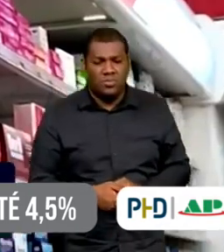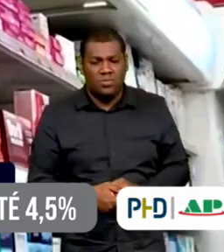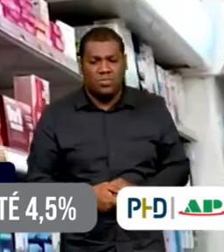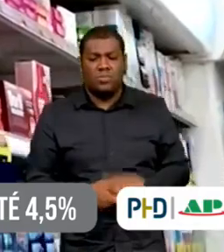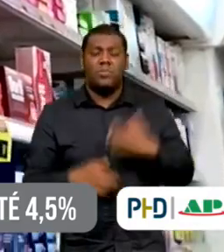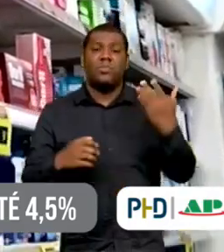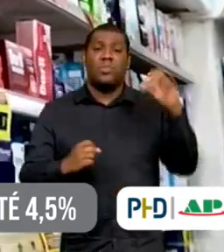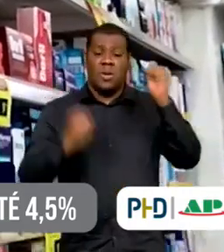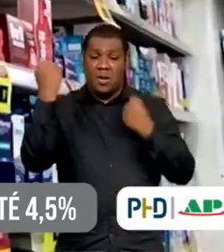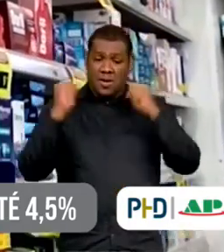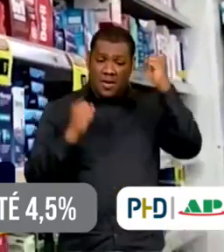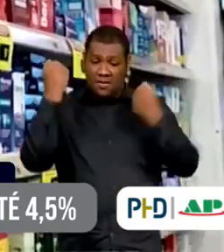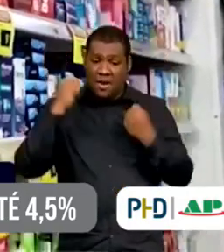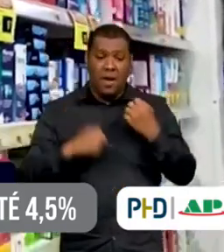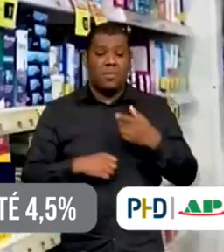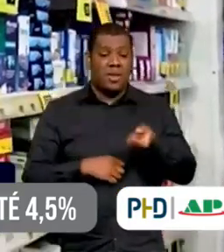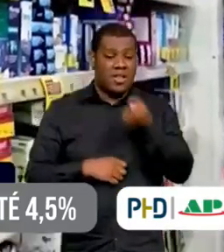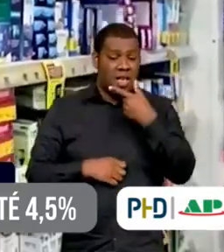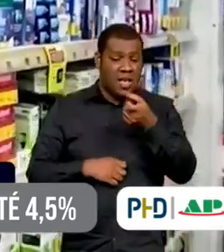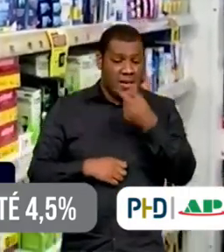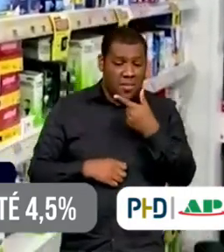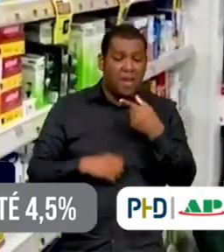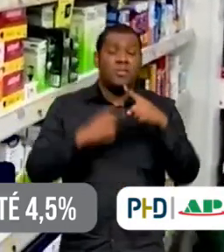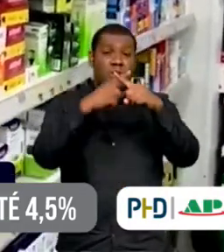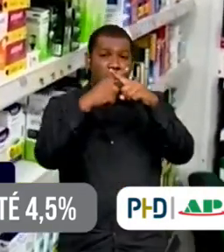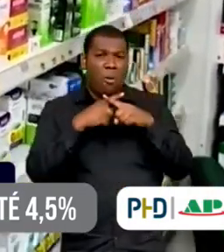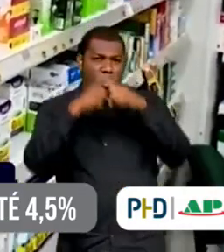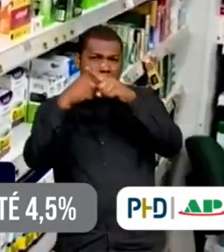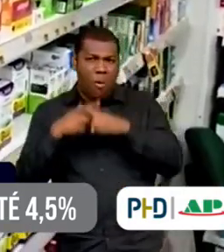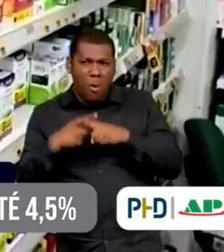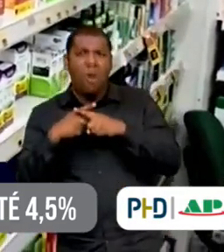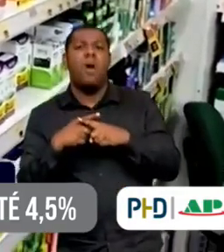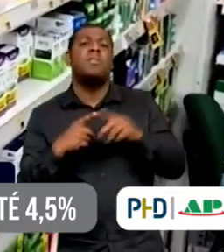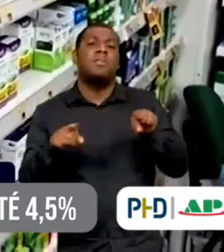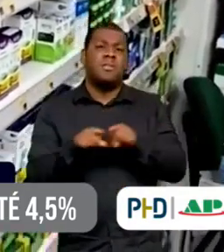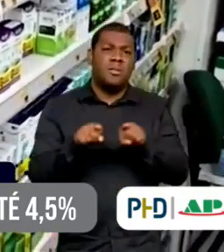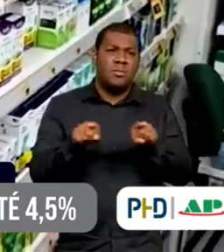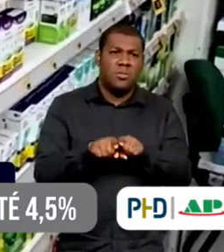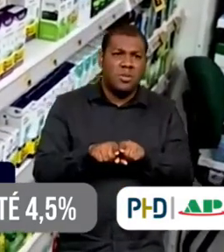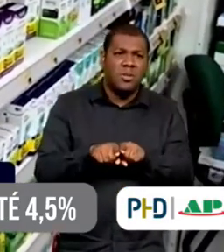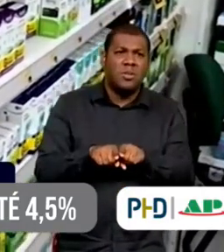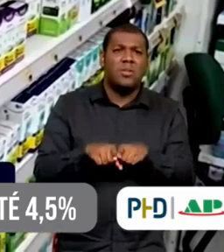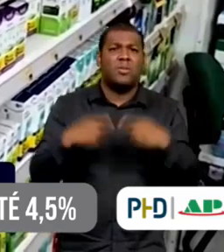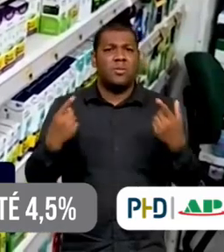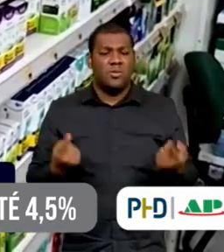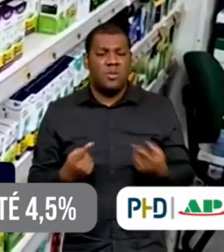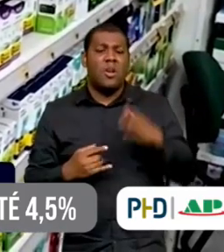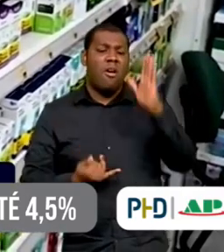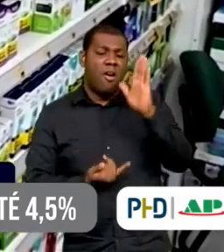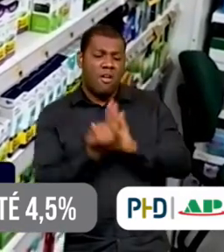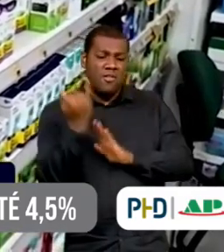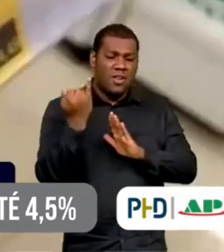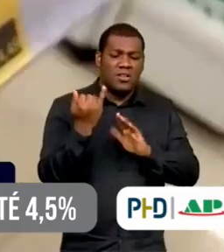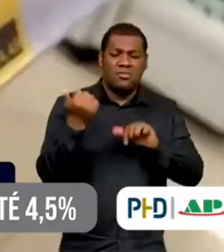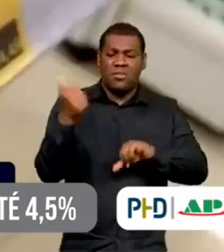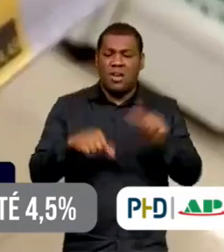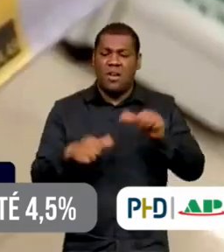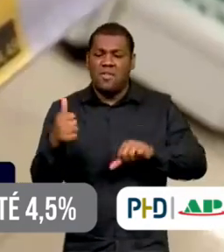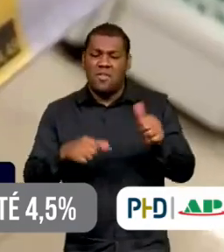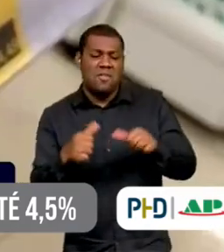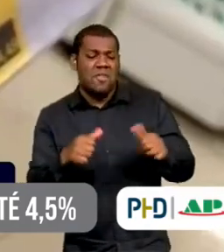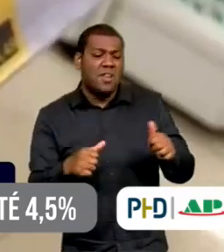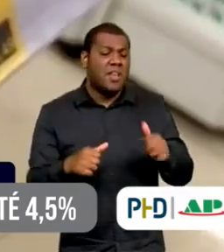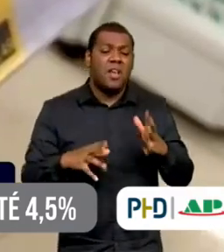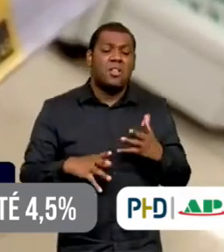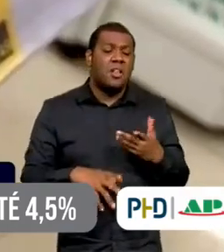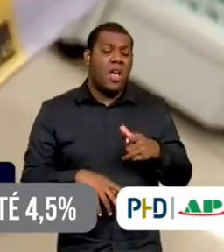farmácias podem aplicar esses 45% de reajuste de uma vez ou parcelar Esse aumento ao longo do